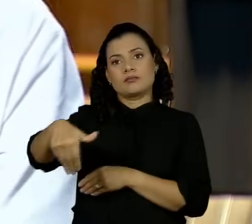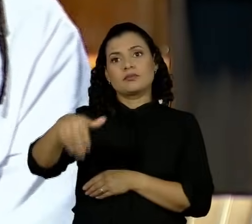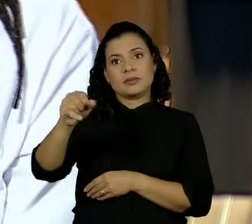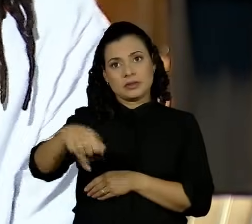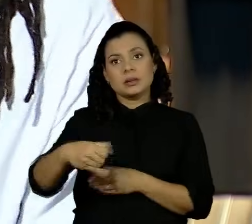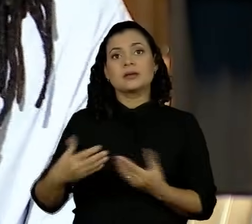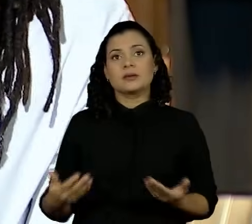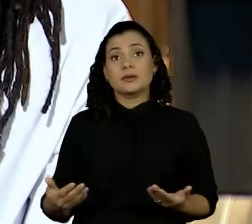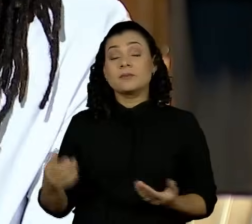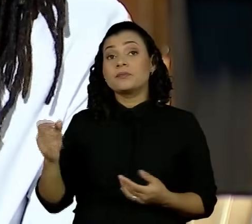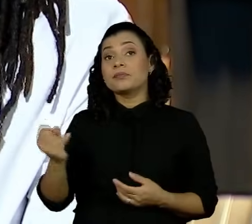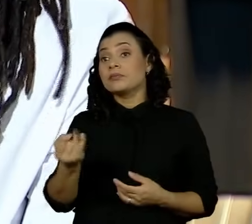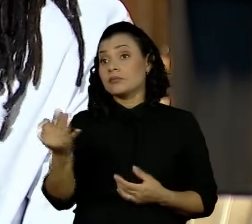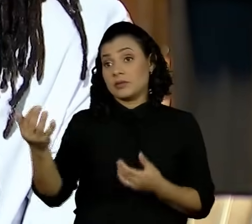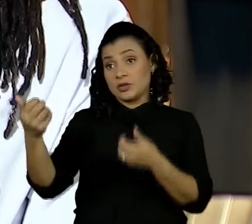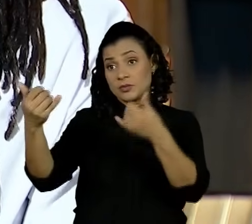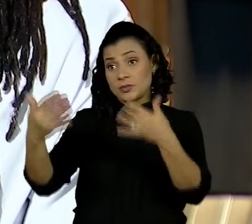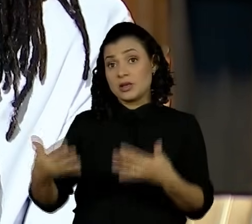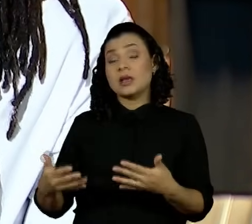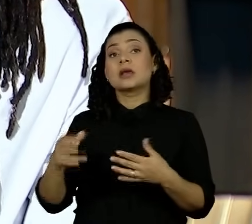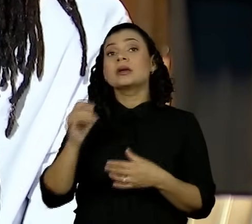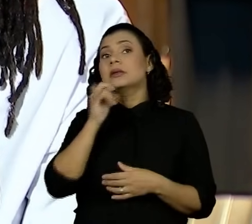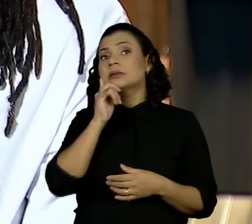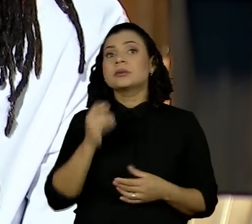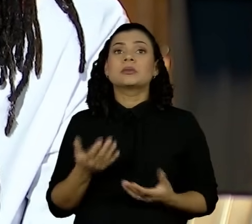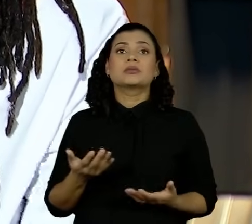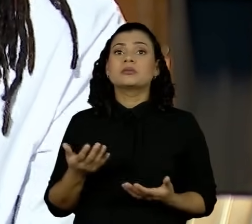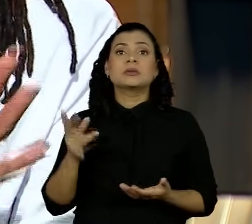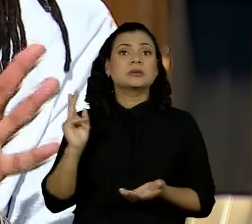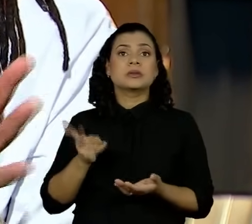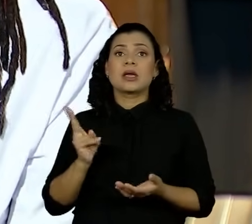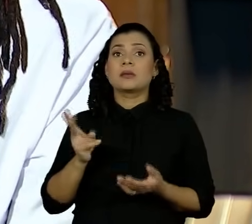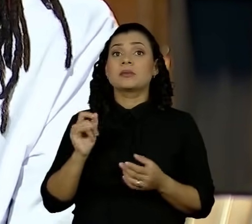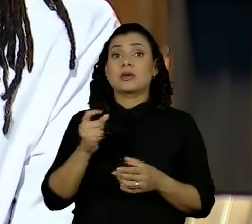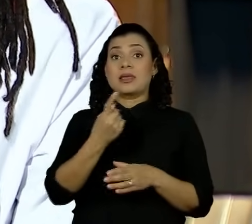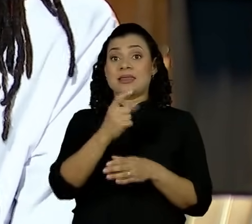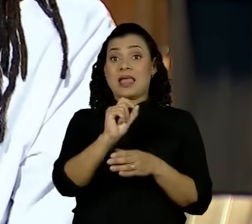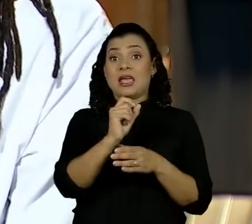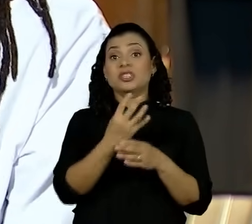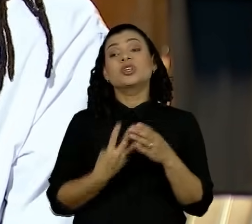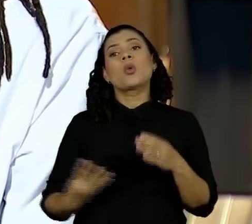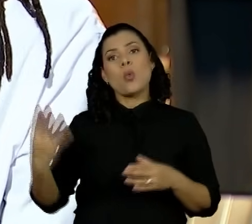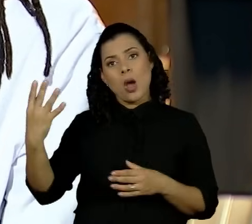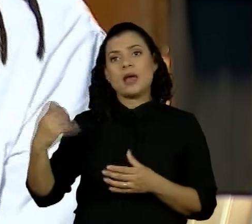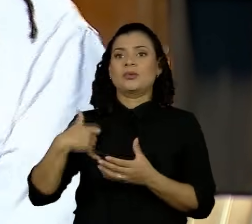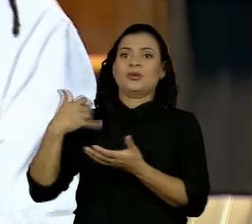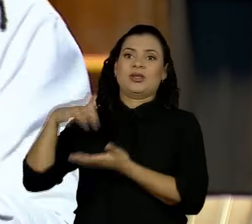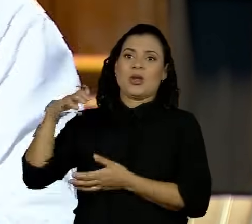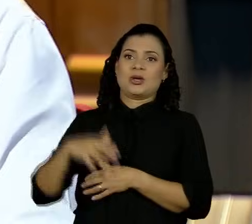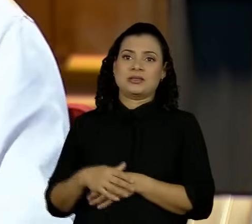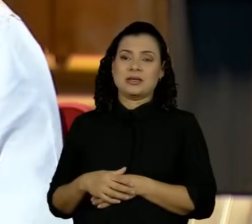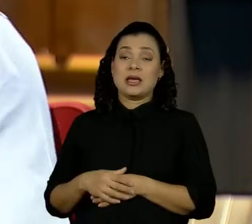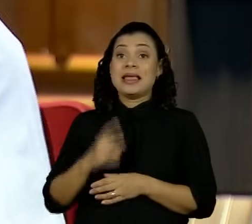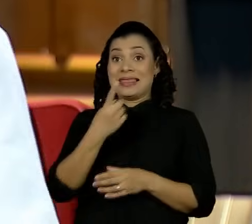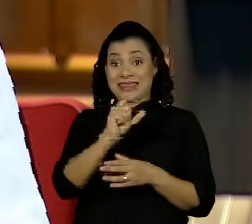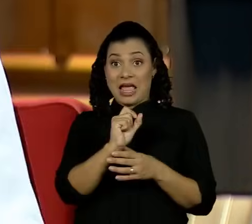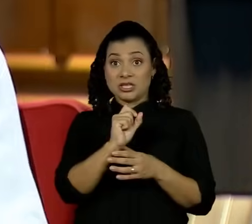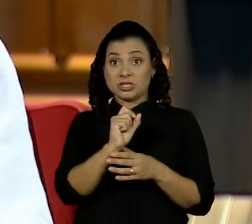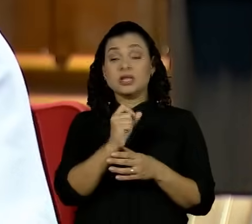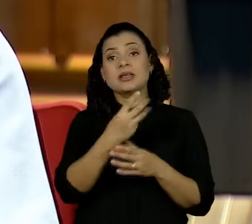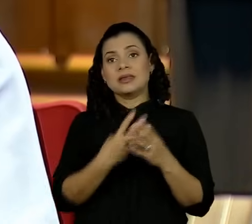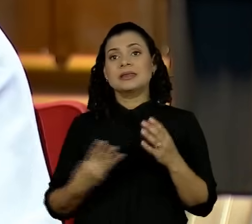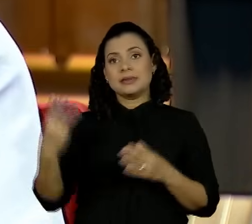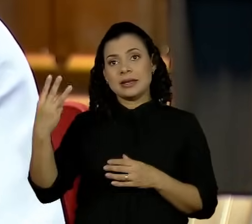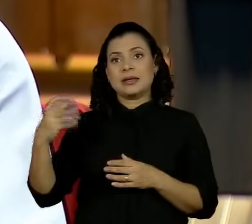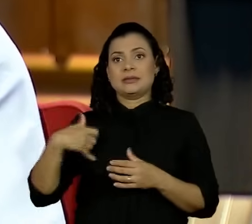que eu te trouxe, Sim. né? Tem município onde a cada 4 pessoas, de cada 10 pessoas, 4 são idosas. De cada 10 pessoas, 3